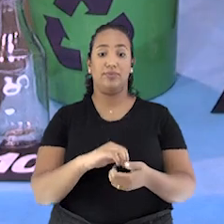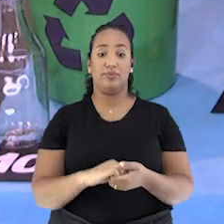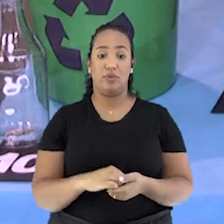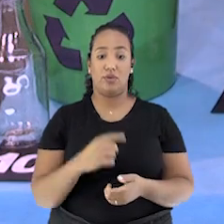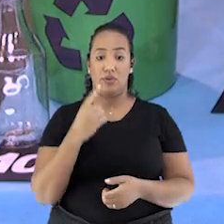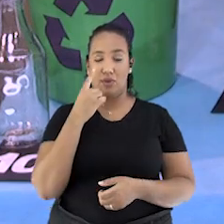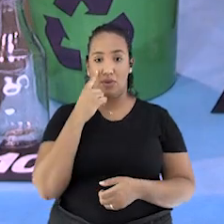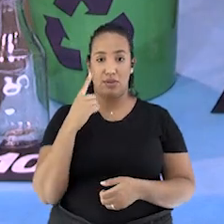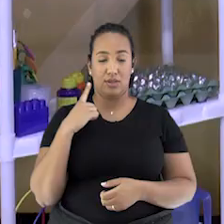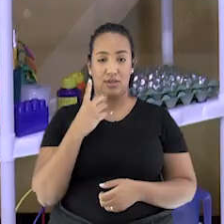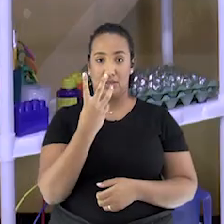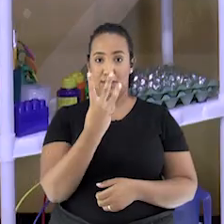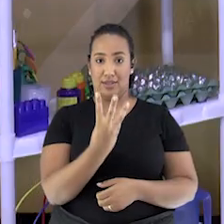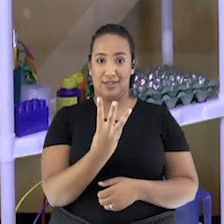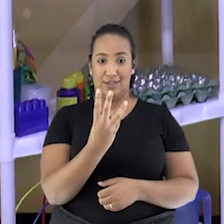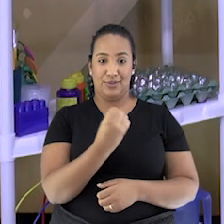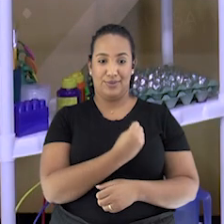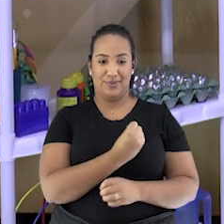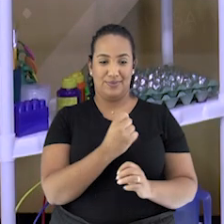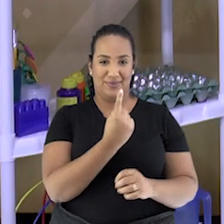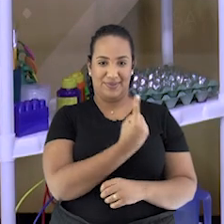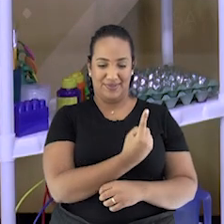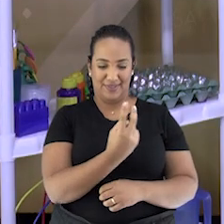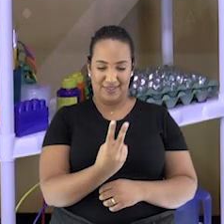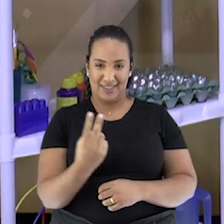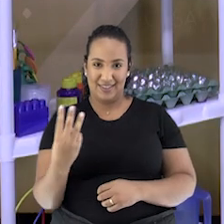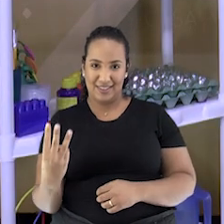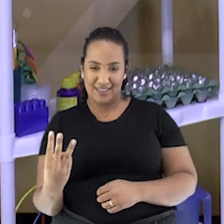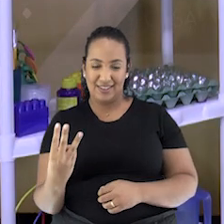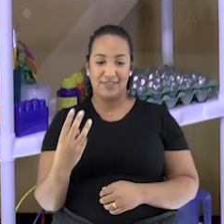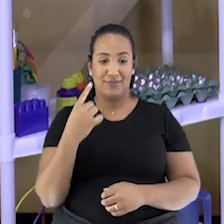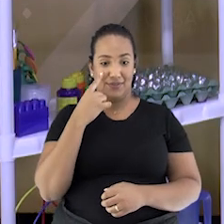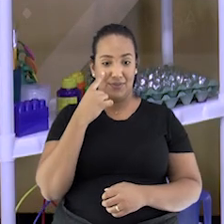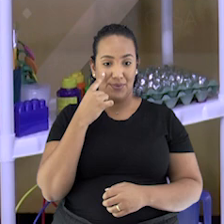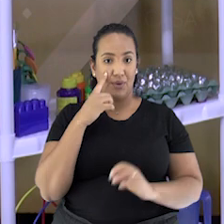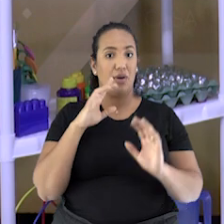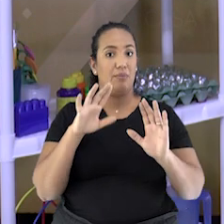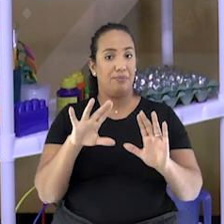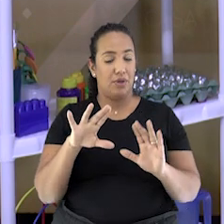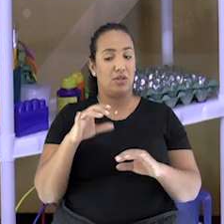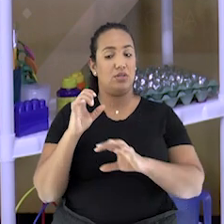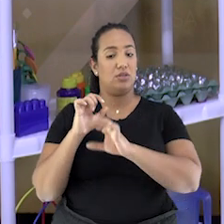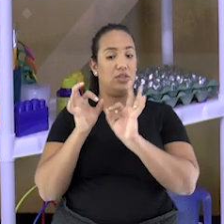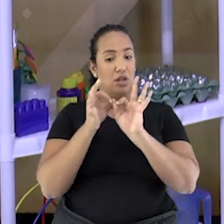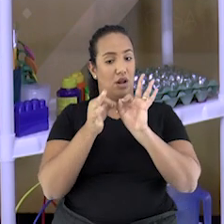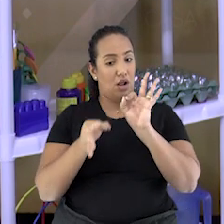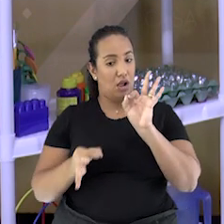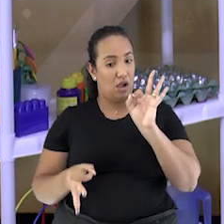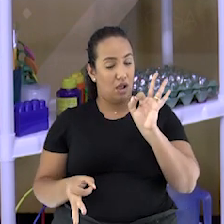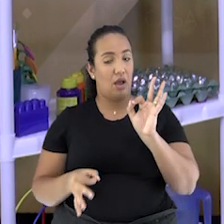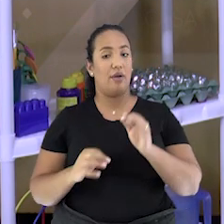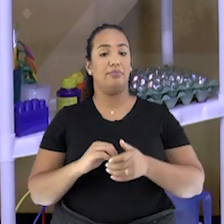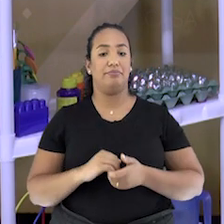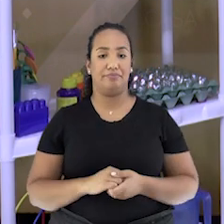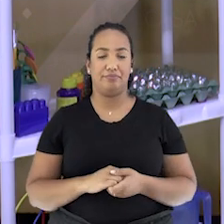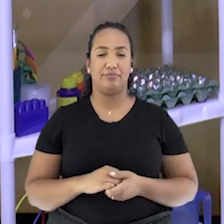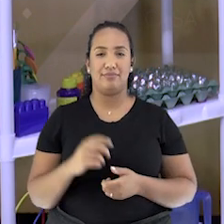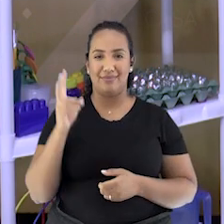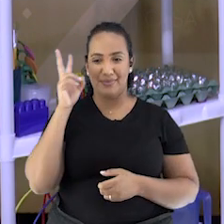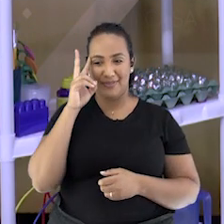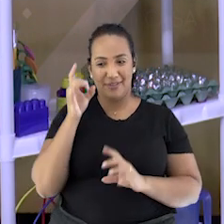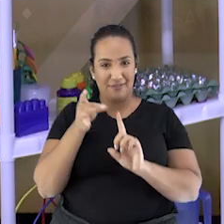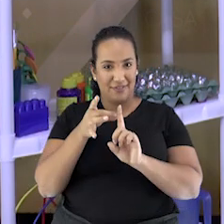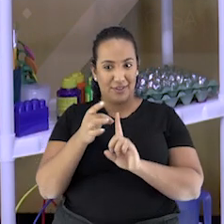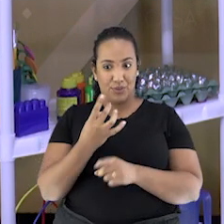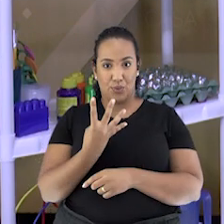2, 3. Mas ainda assim, é muito tempo. O vidro tinha 4. Você conhece alguém que viveu